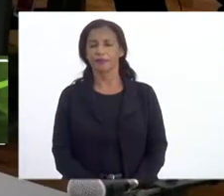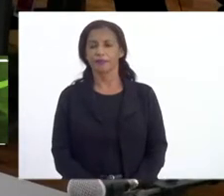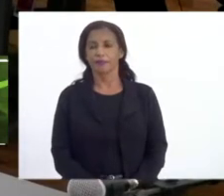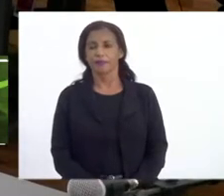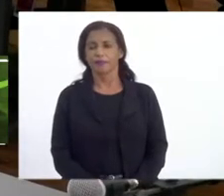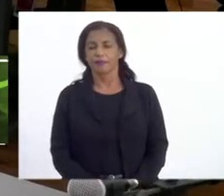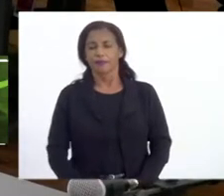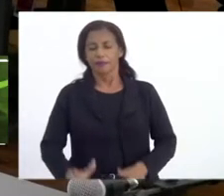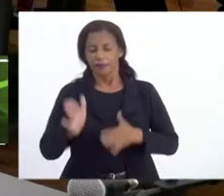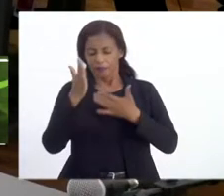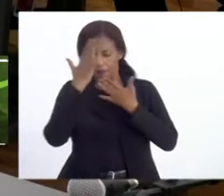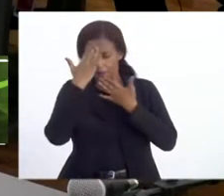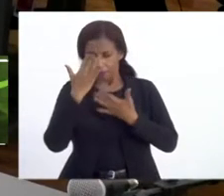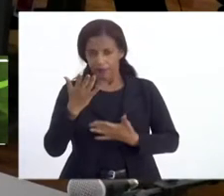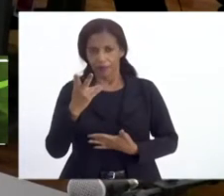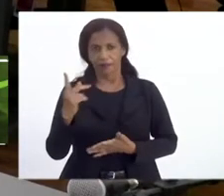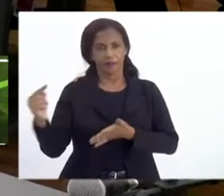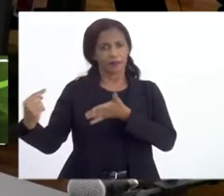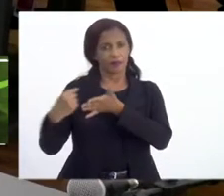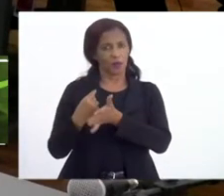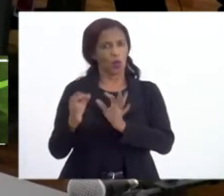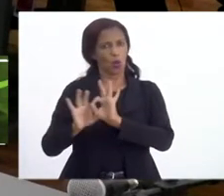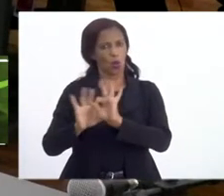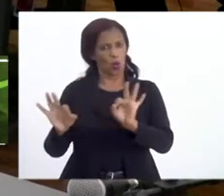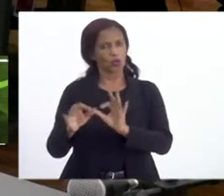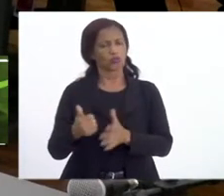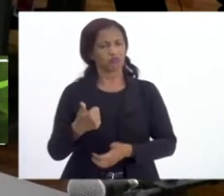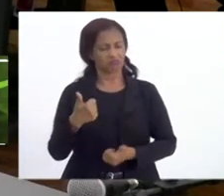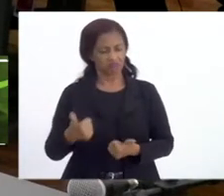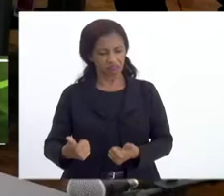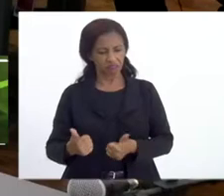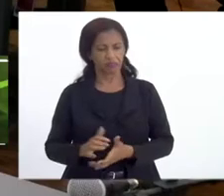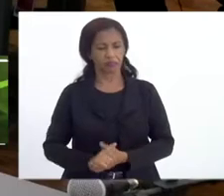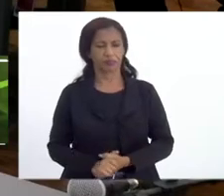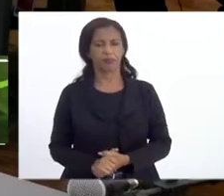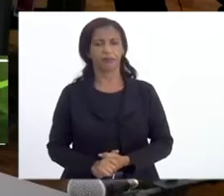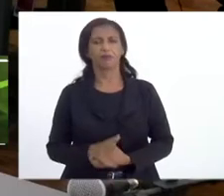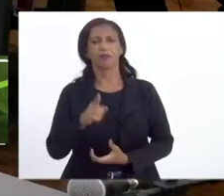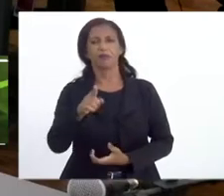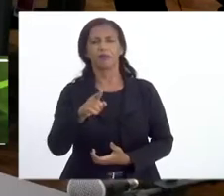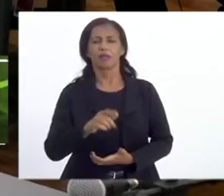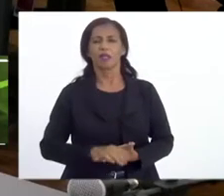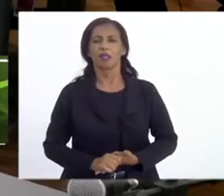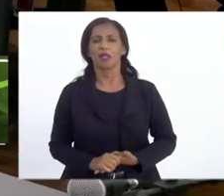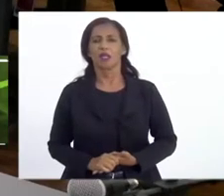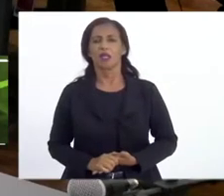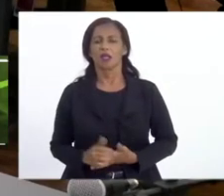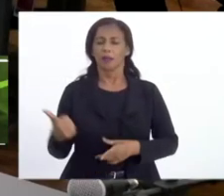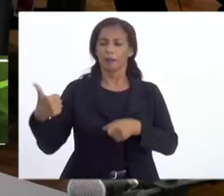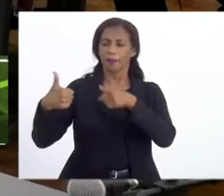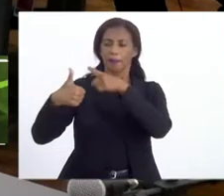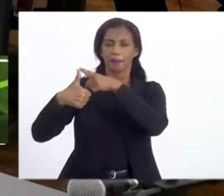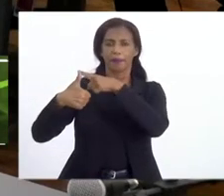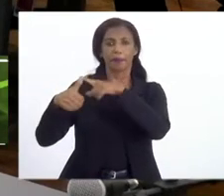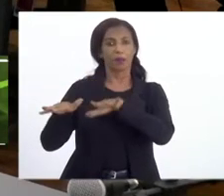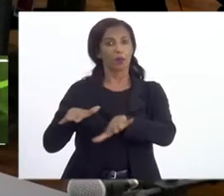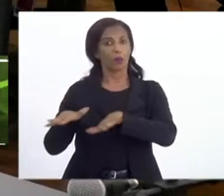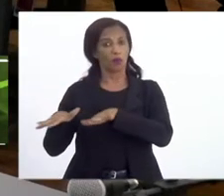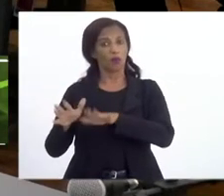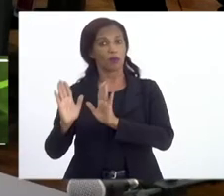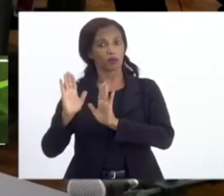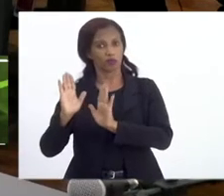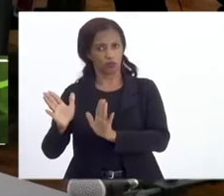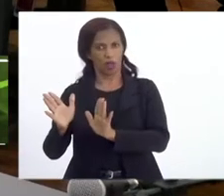Obrigado pela pergunta, deputada Célia. Também ótima pergunta. A senhora me permite, assim, o primeiro movimento já está sendo